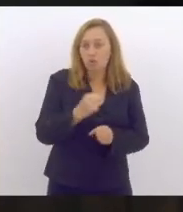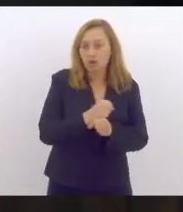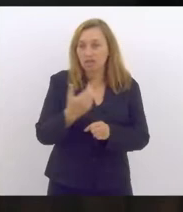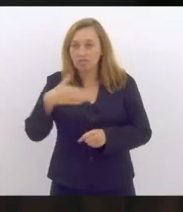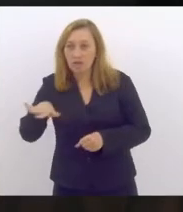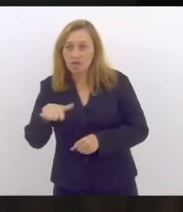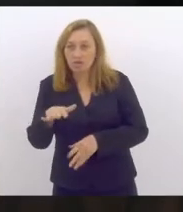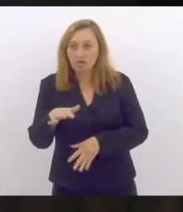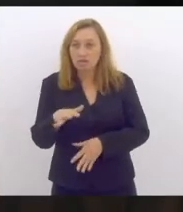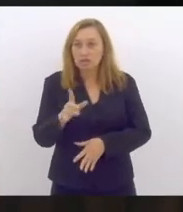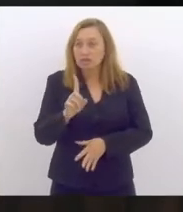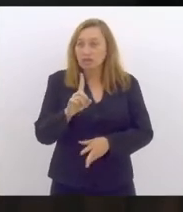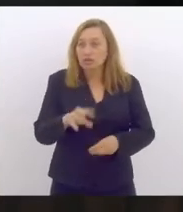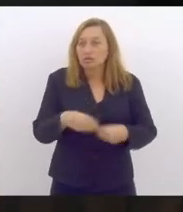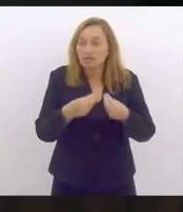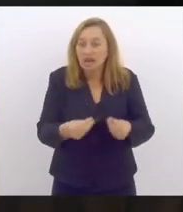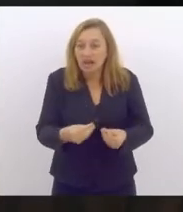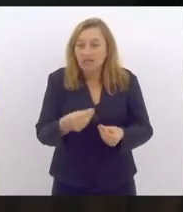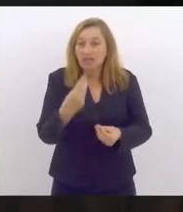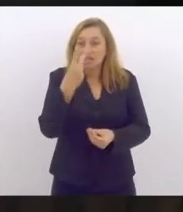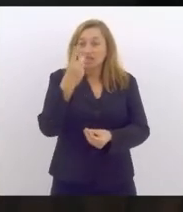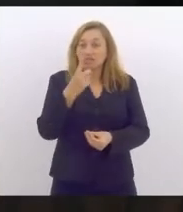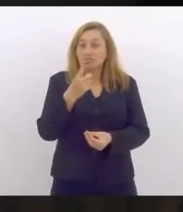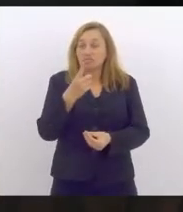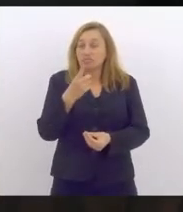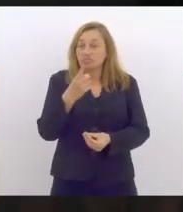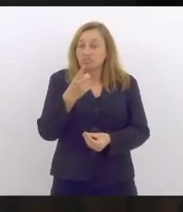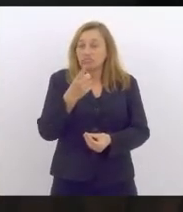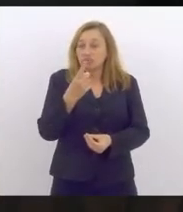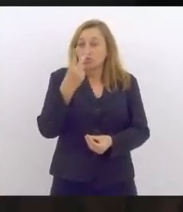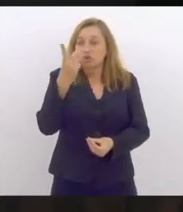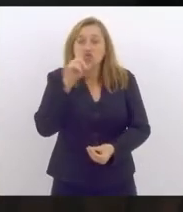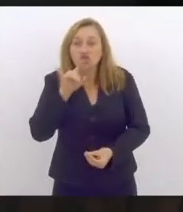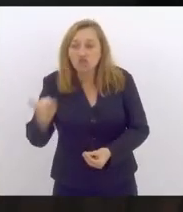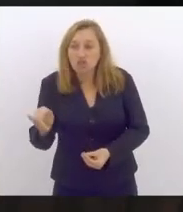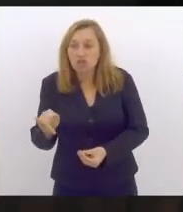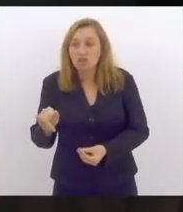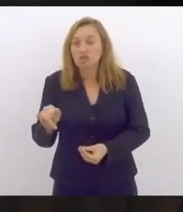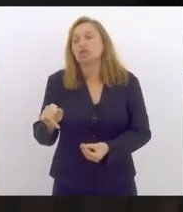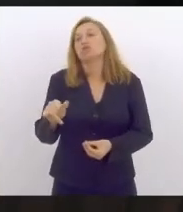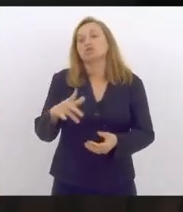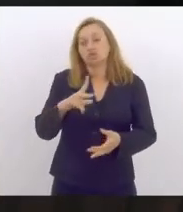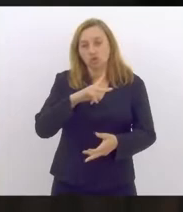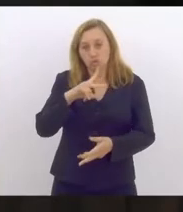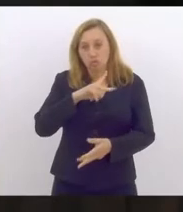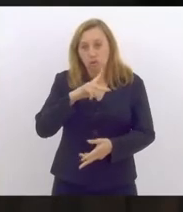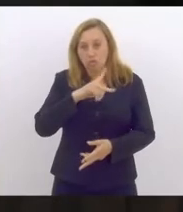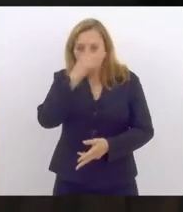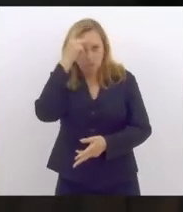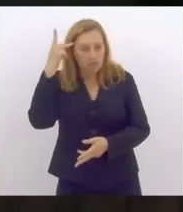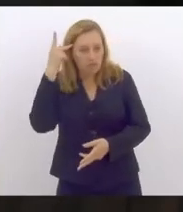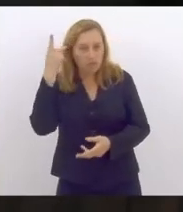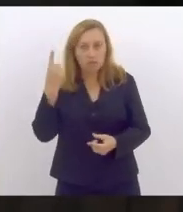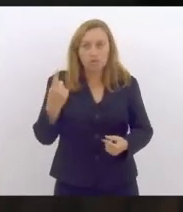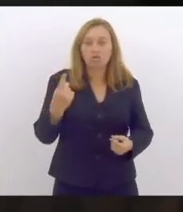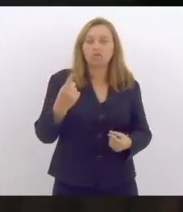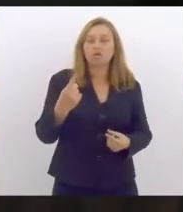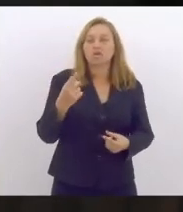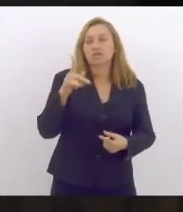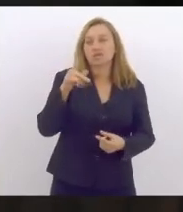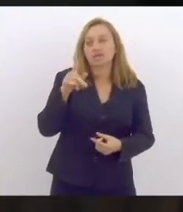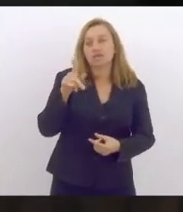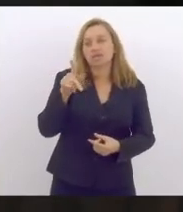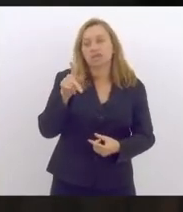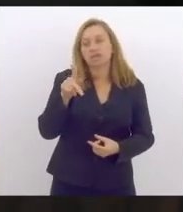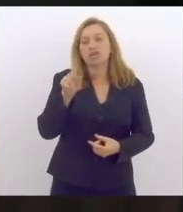não concedia nem esses dias. Palavras dos atletas. Então, o primeiro entendimento é que a pista